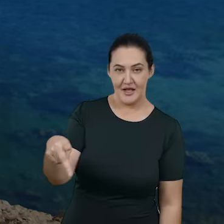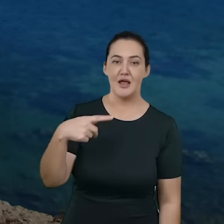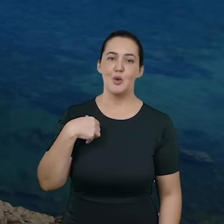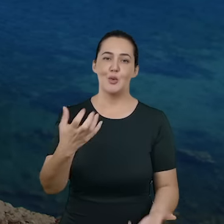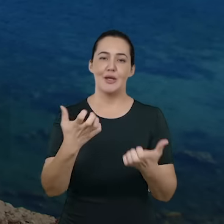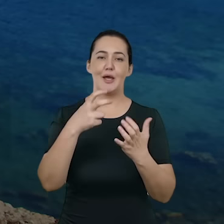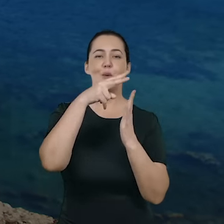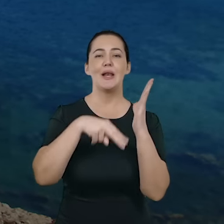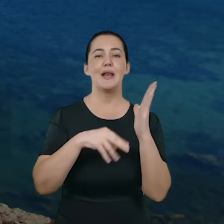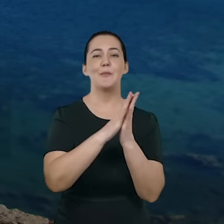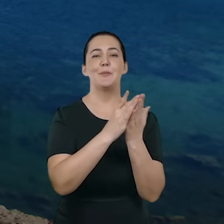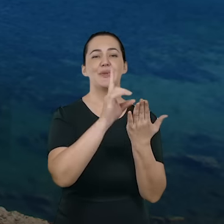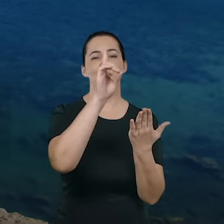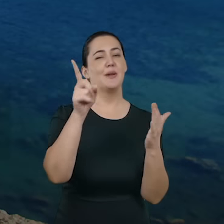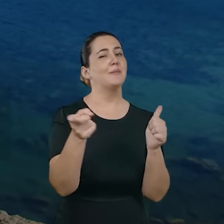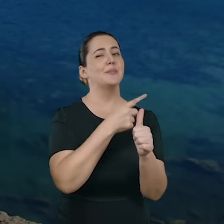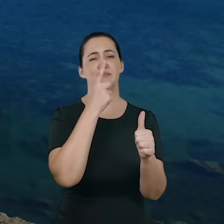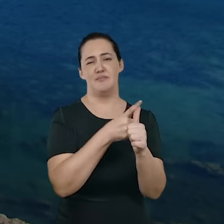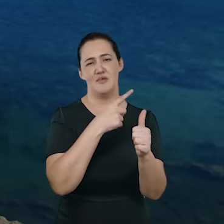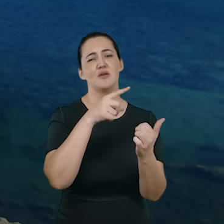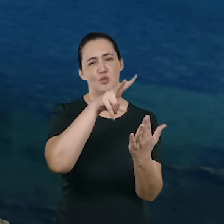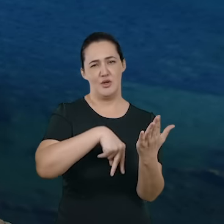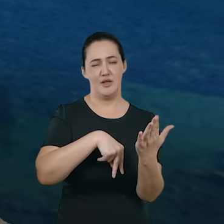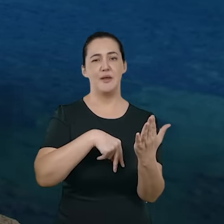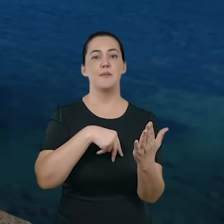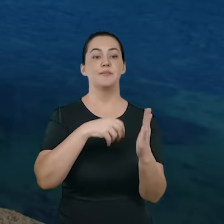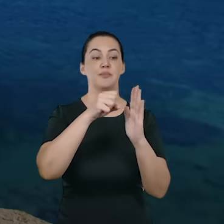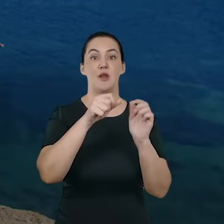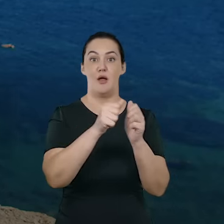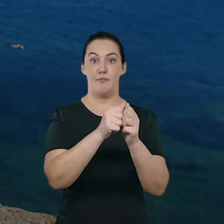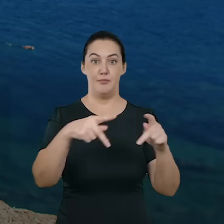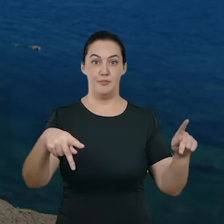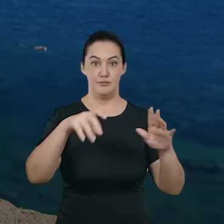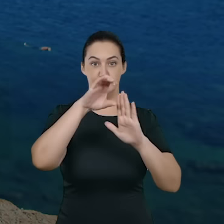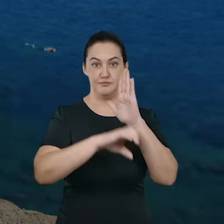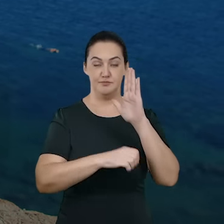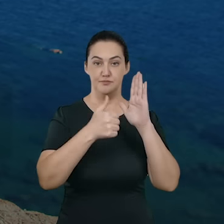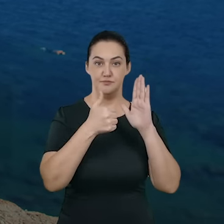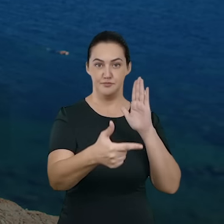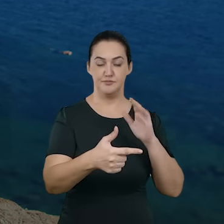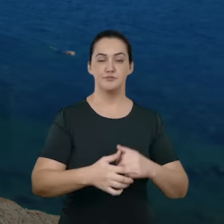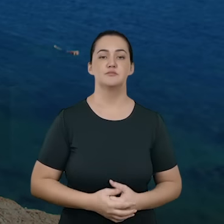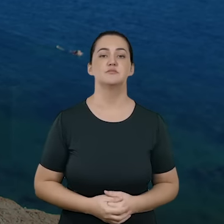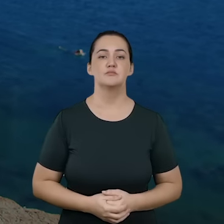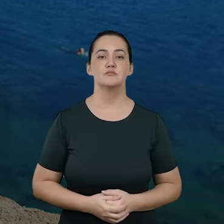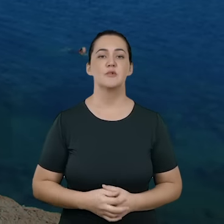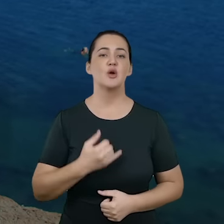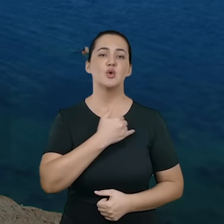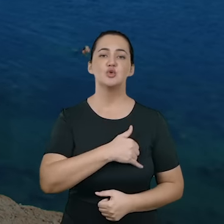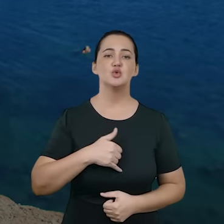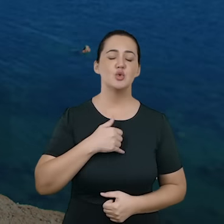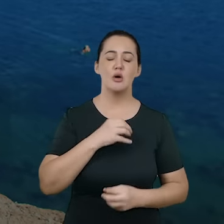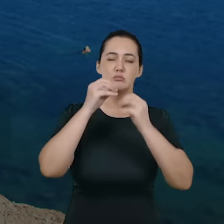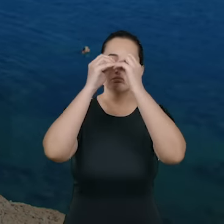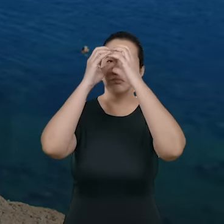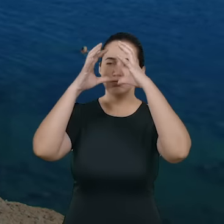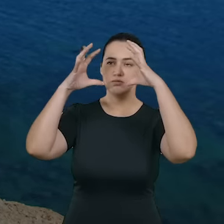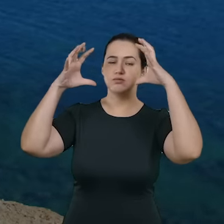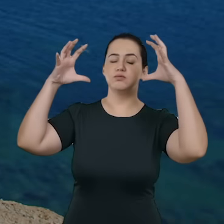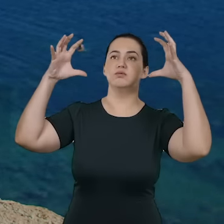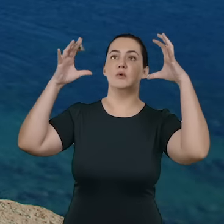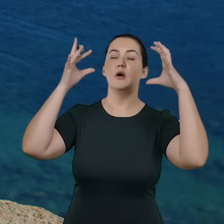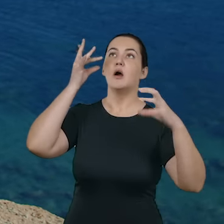deusa Ártemis, eu tenho que ler primeiro a passagem de João no Apocalipse capítulo 12. João viu algo muito